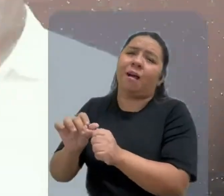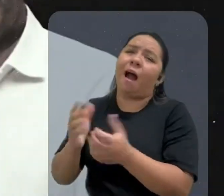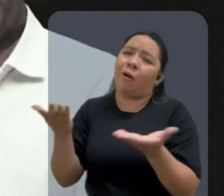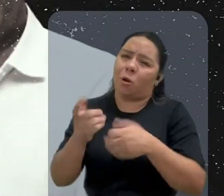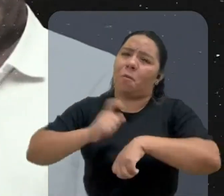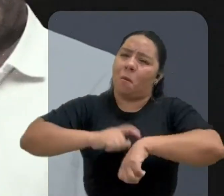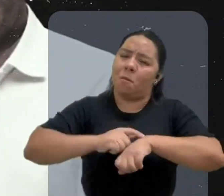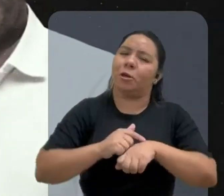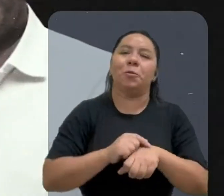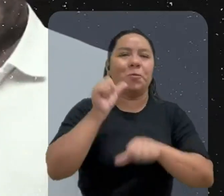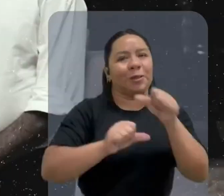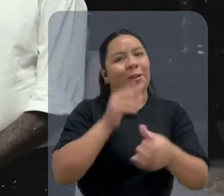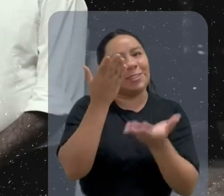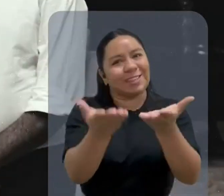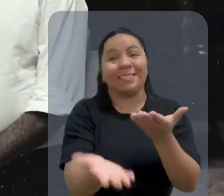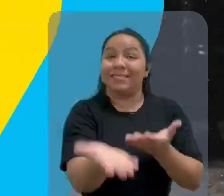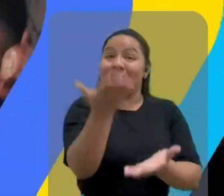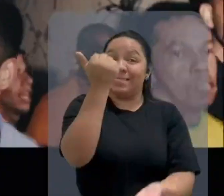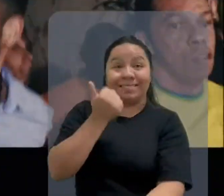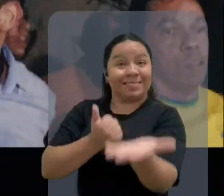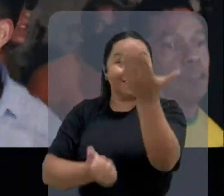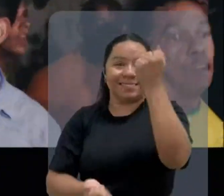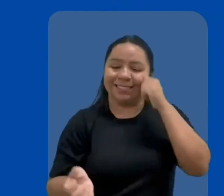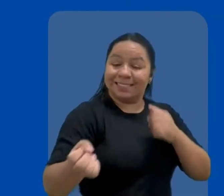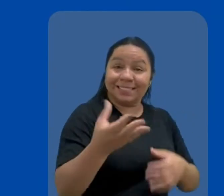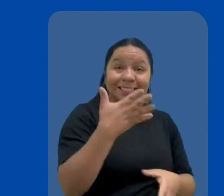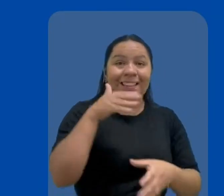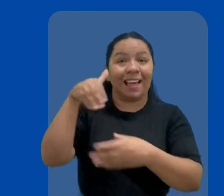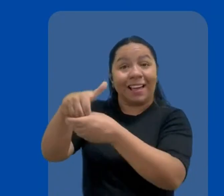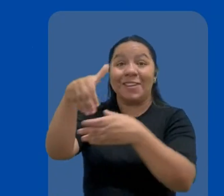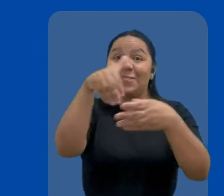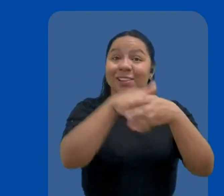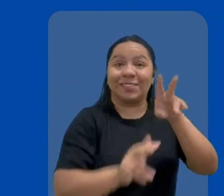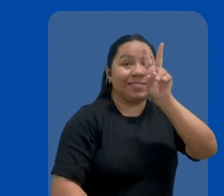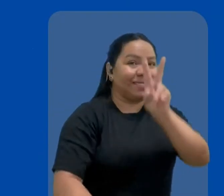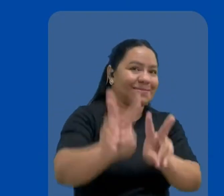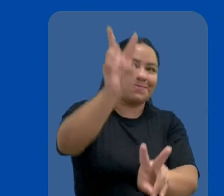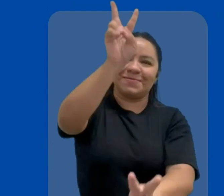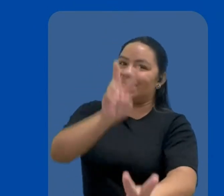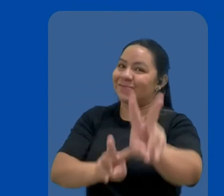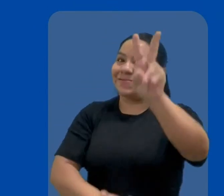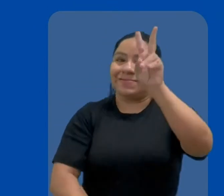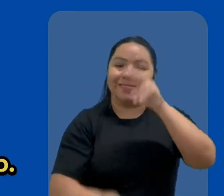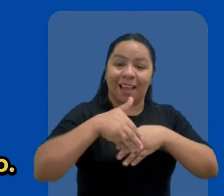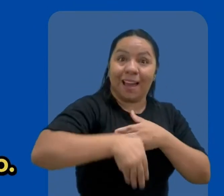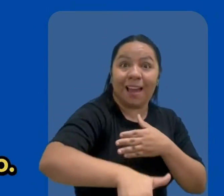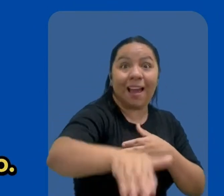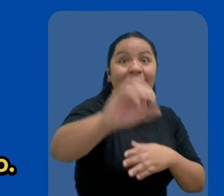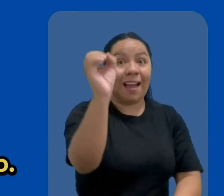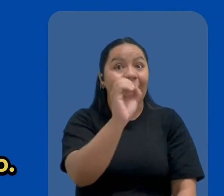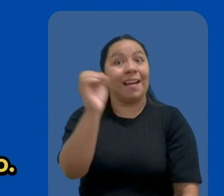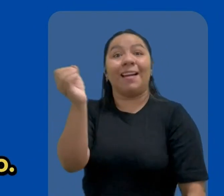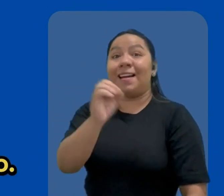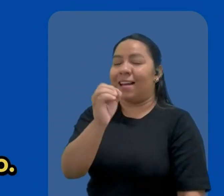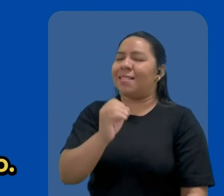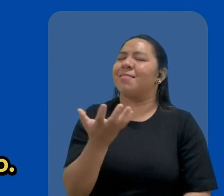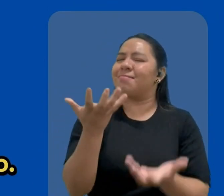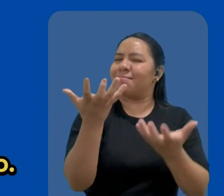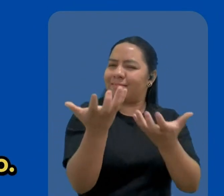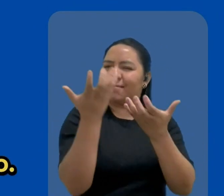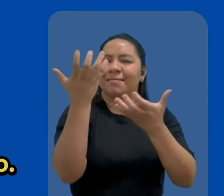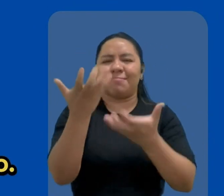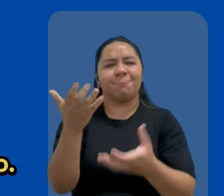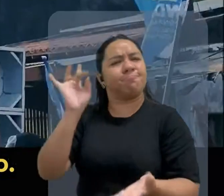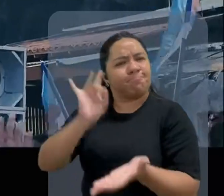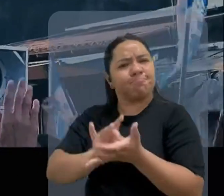fazer e nada mudou, é hora de você mudar. Se quer renovação, vota, vota 22, no